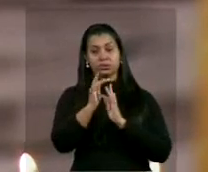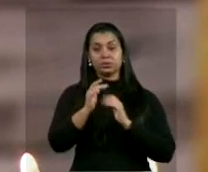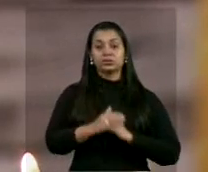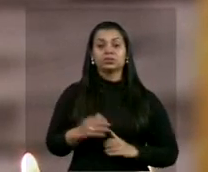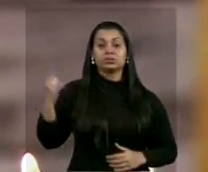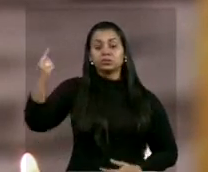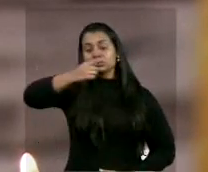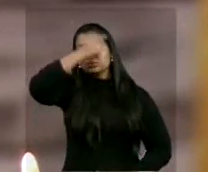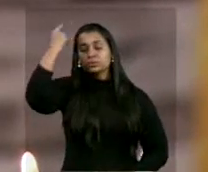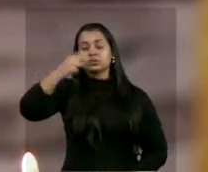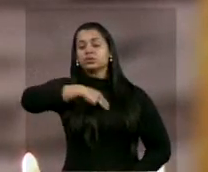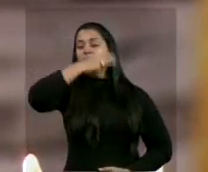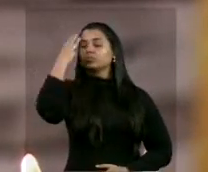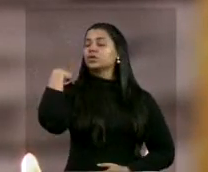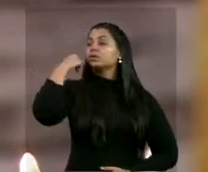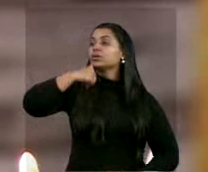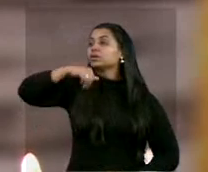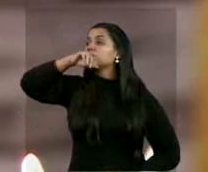do vosso ventre, Jesus.